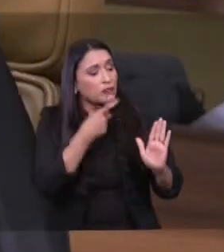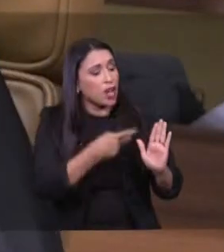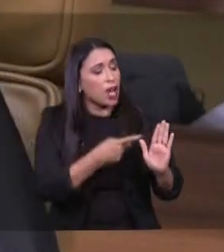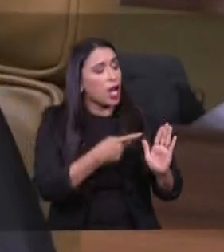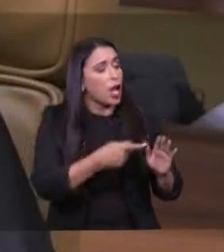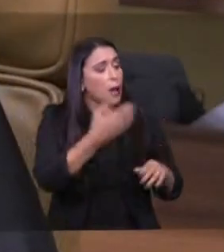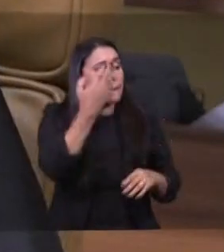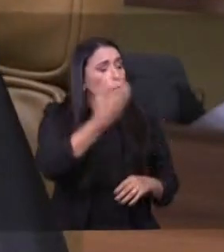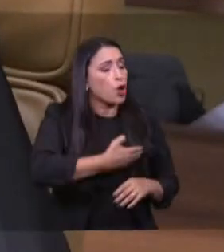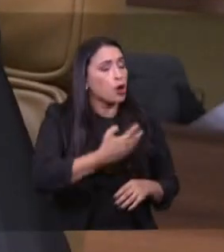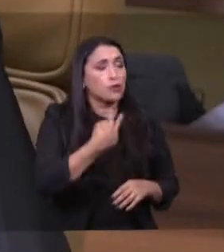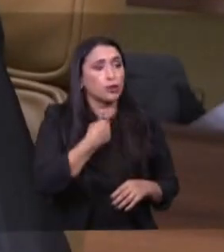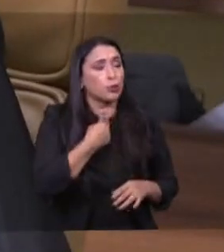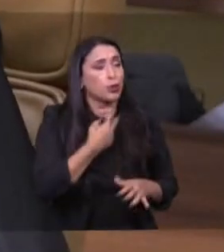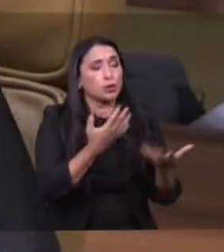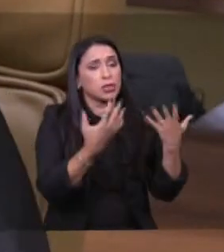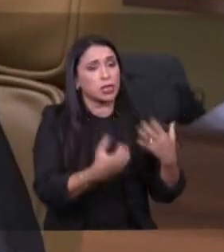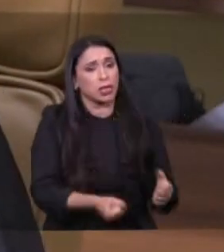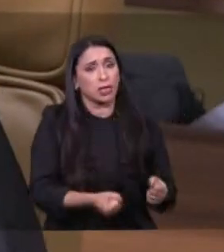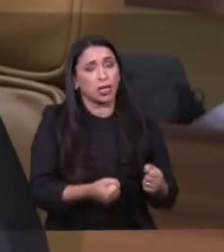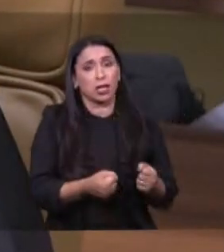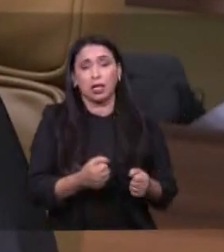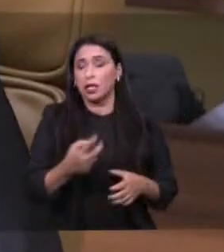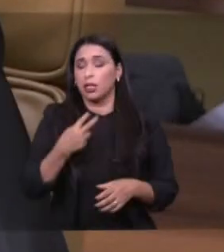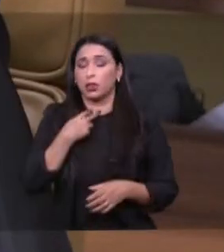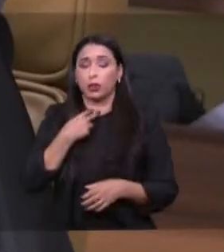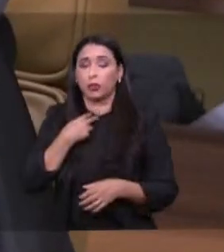poderá proferir a sentença ou acordo.